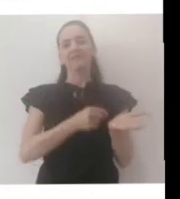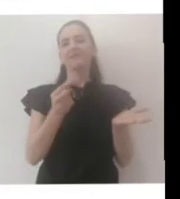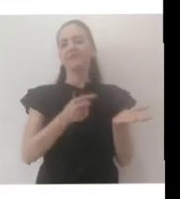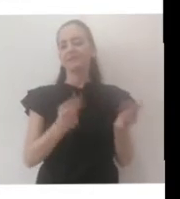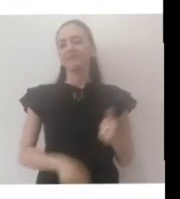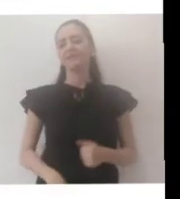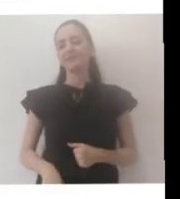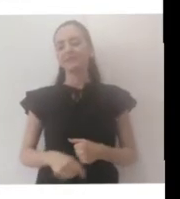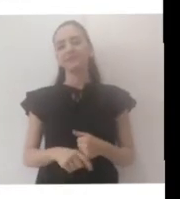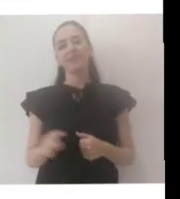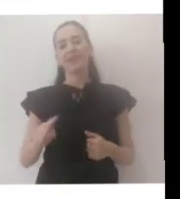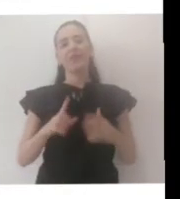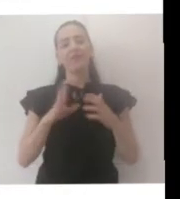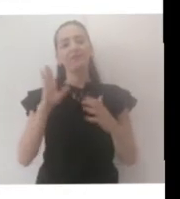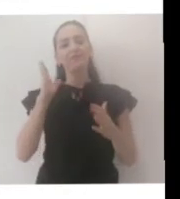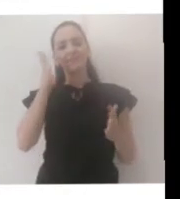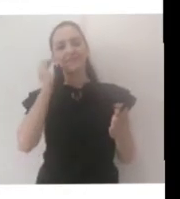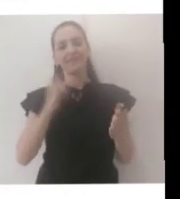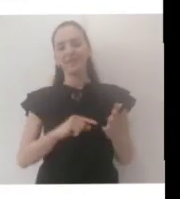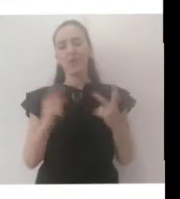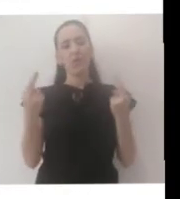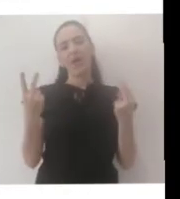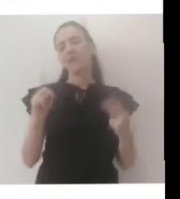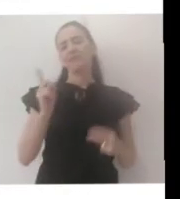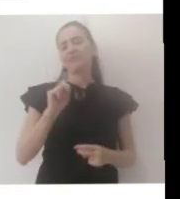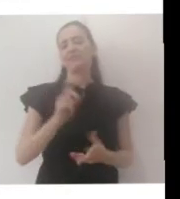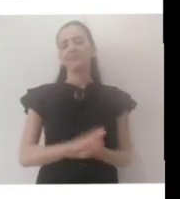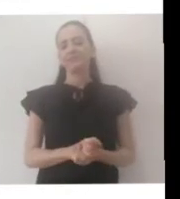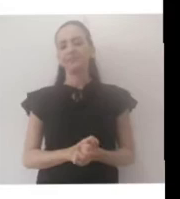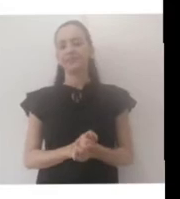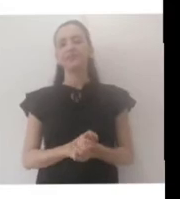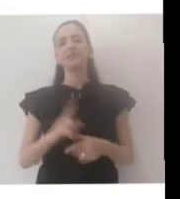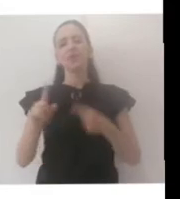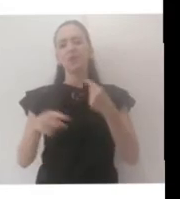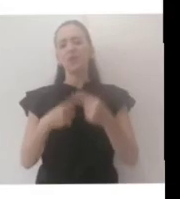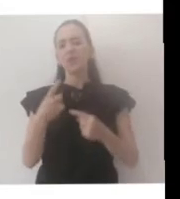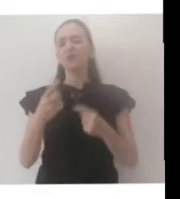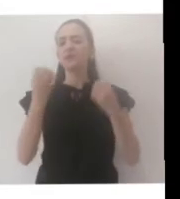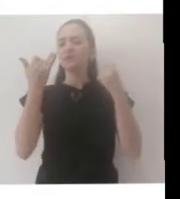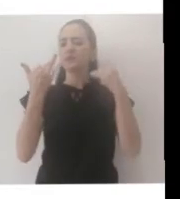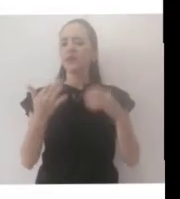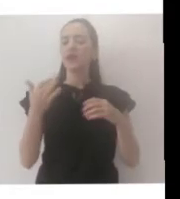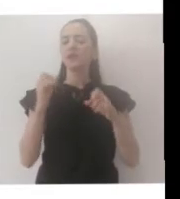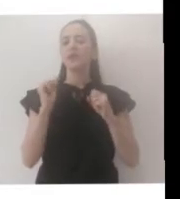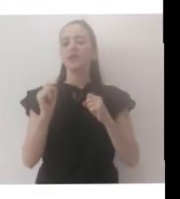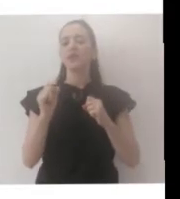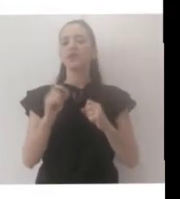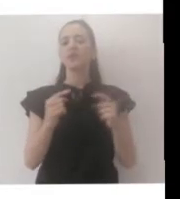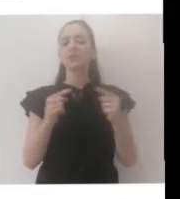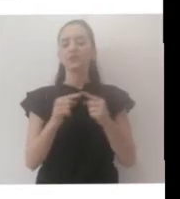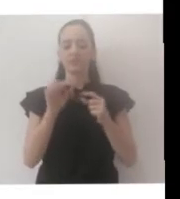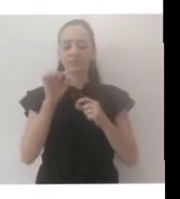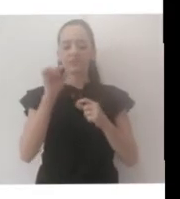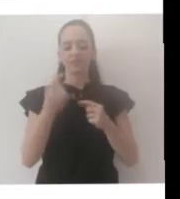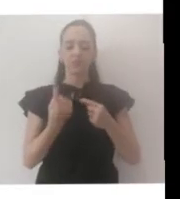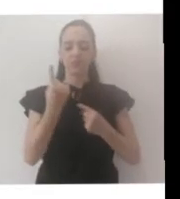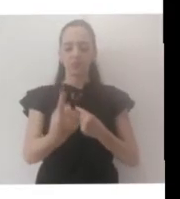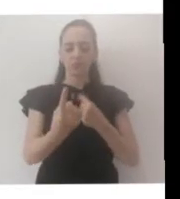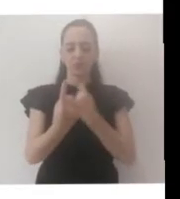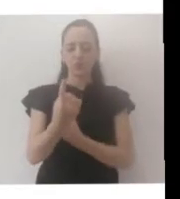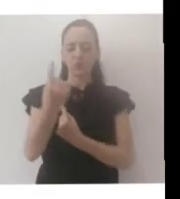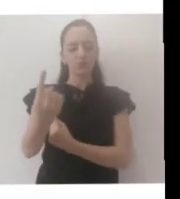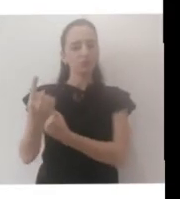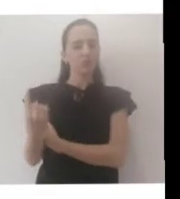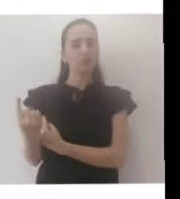aí, essa questão da correspondência 1 a 1, a gente pode fazer uma aula depois extra sobre isso, para eu poder explicar melhor a vocês sobre esse